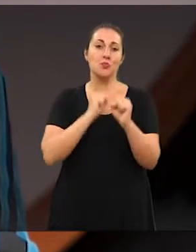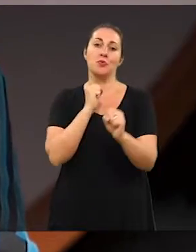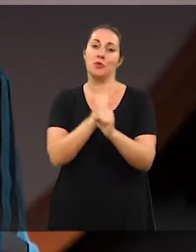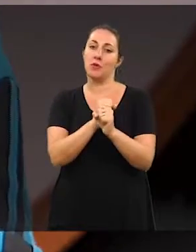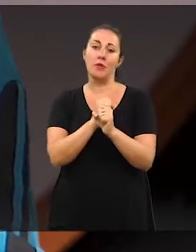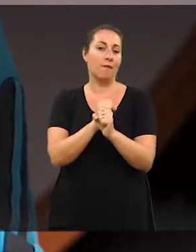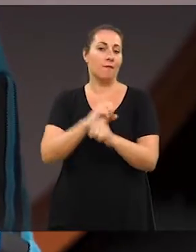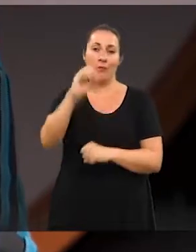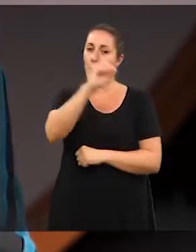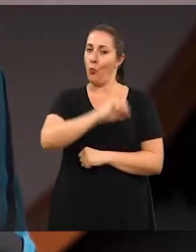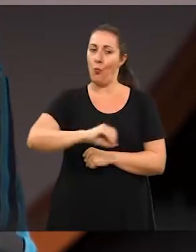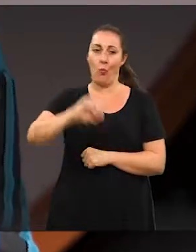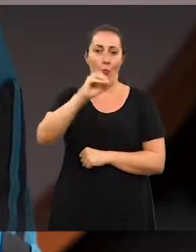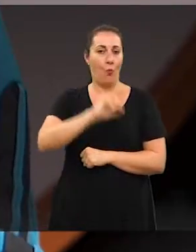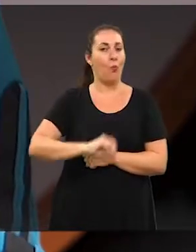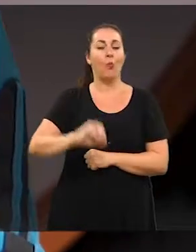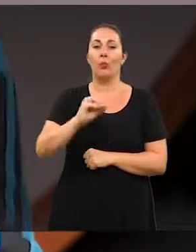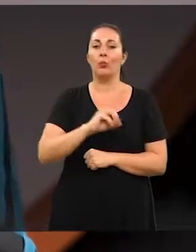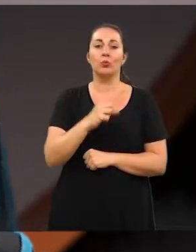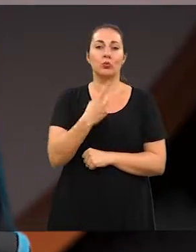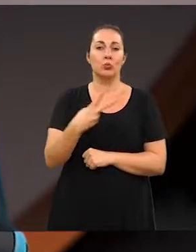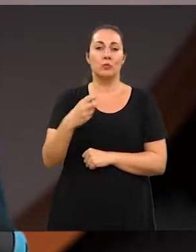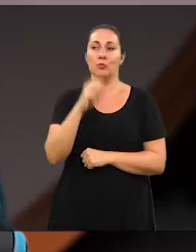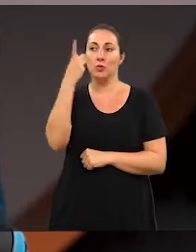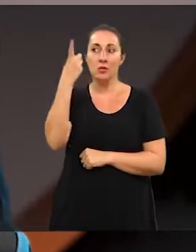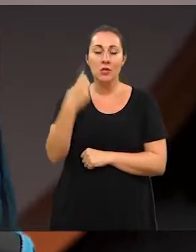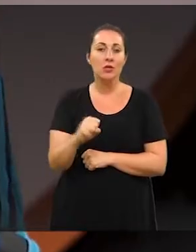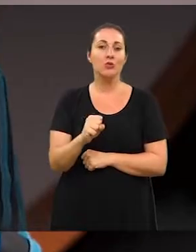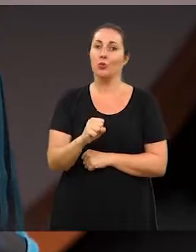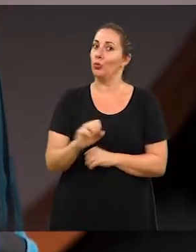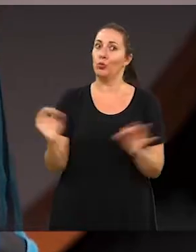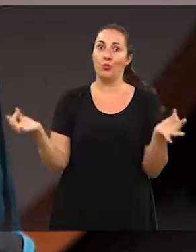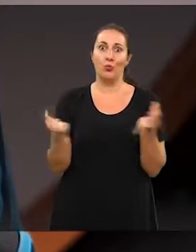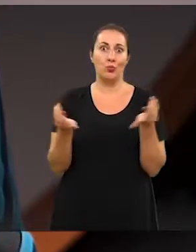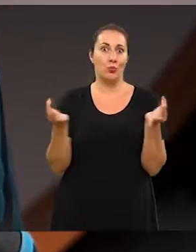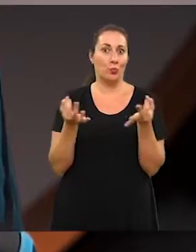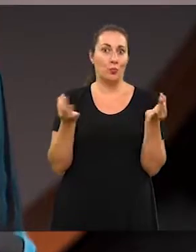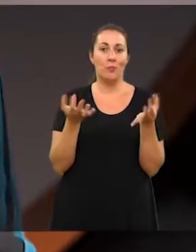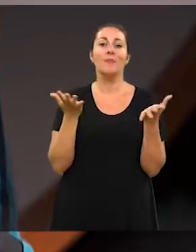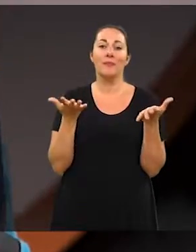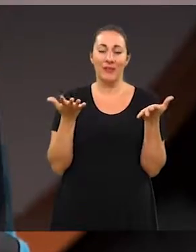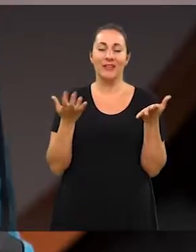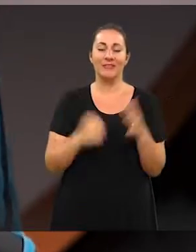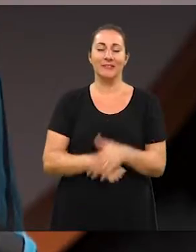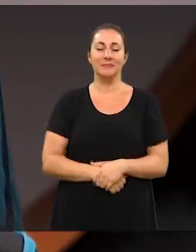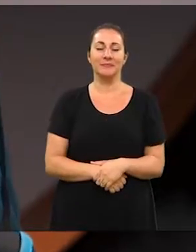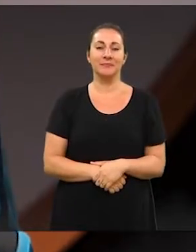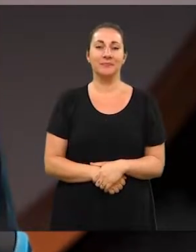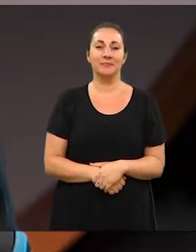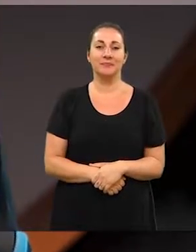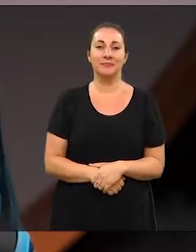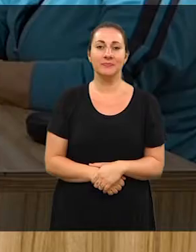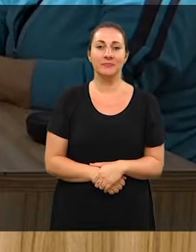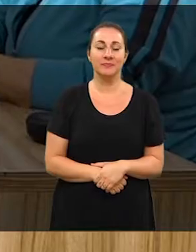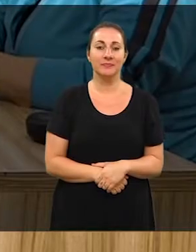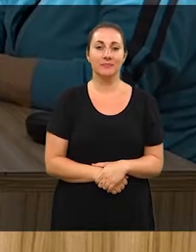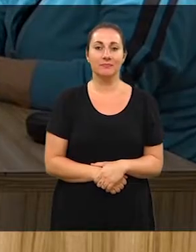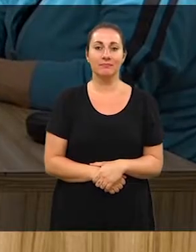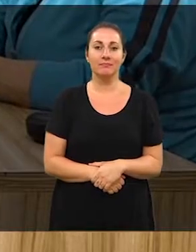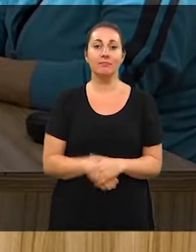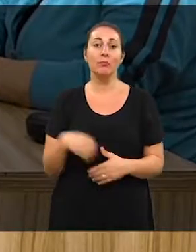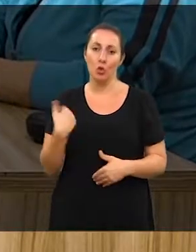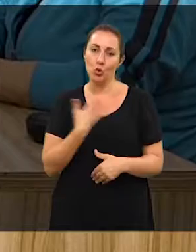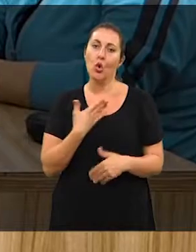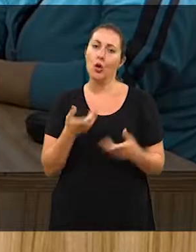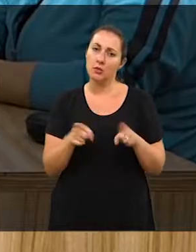ser para o outro próximo ano, lá para 2018, né? Isso. Com certeza será um top de novo. E nós